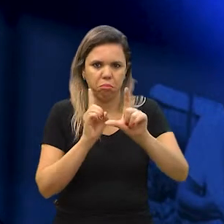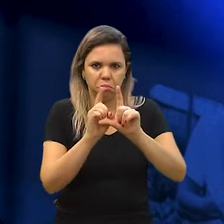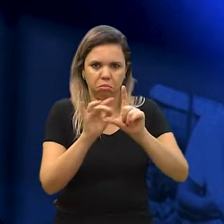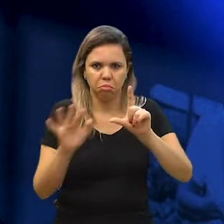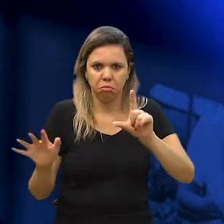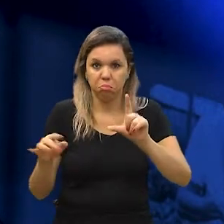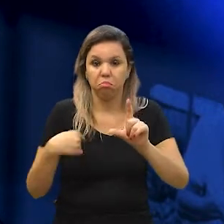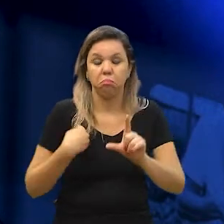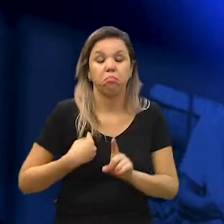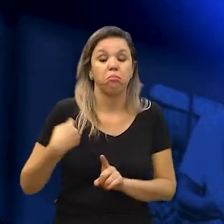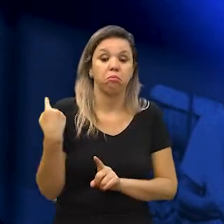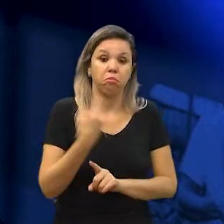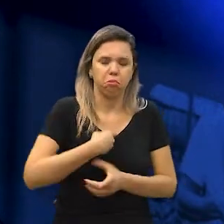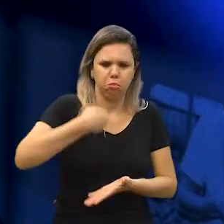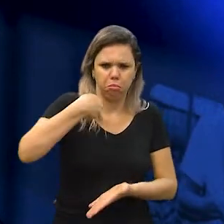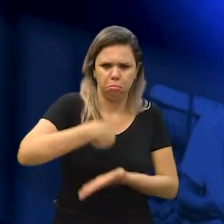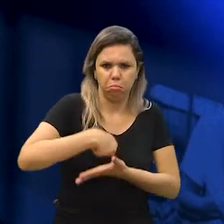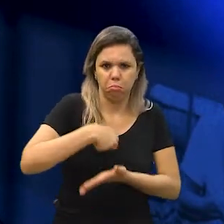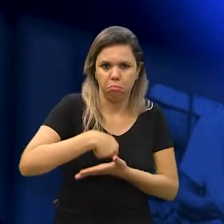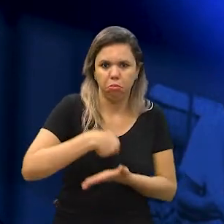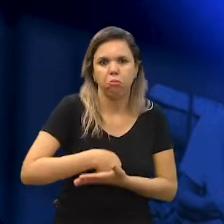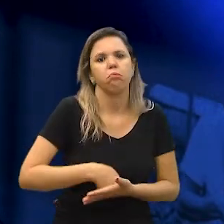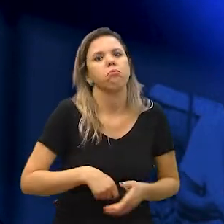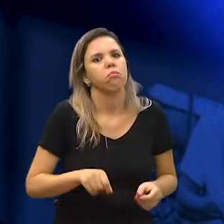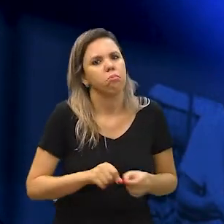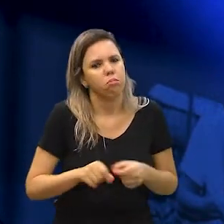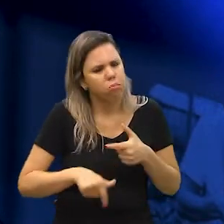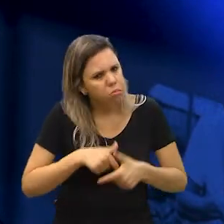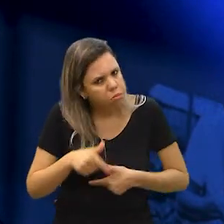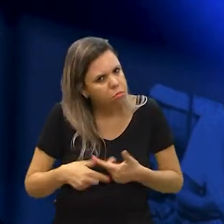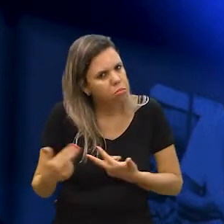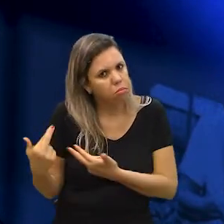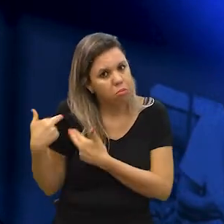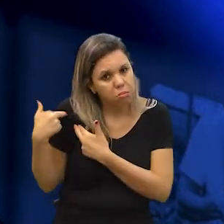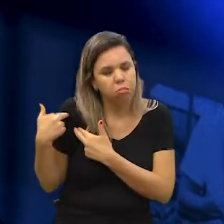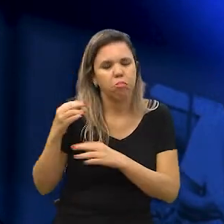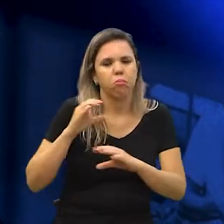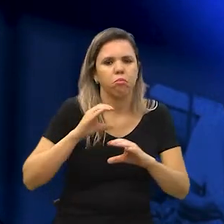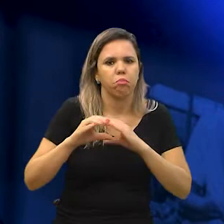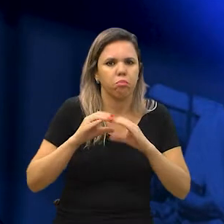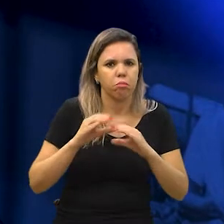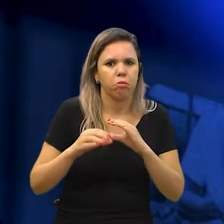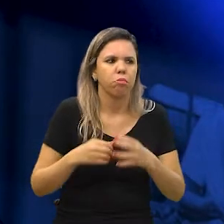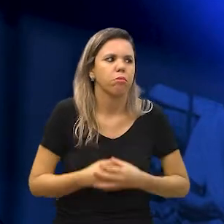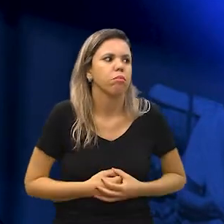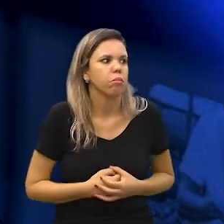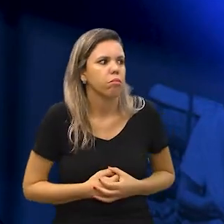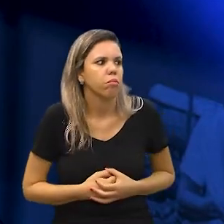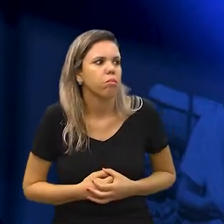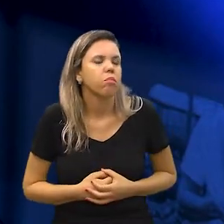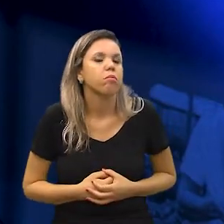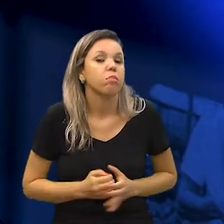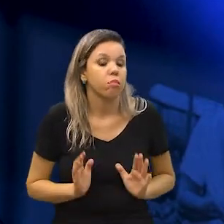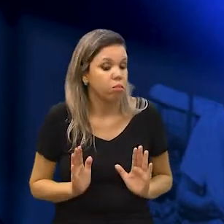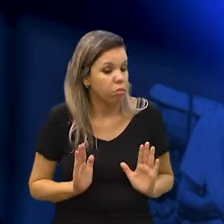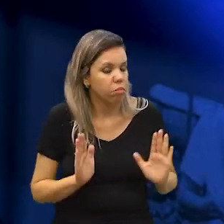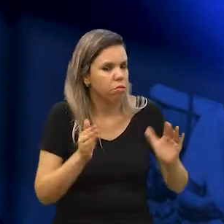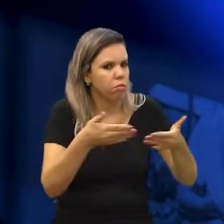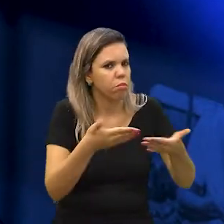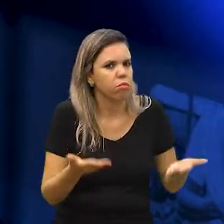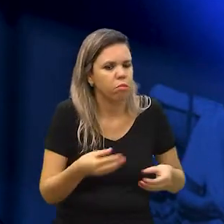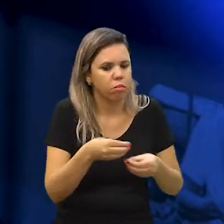muito da gente, né? Eu falo que eu hoje atuo com comunicação, mas de uma forma bem mais focada